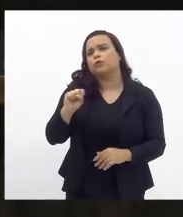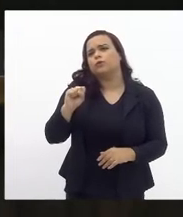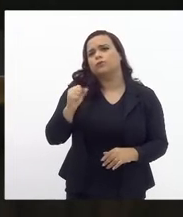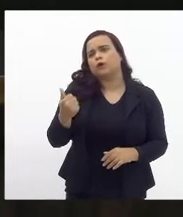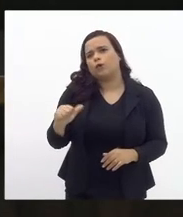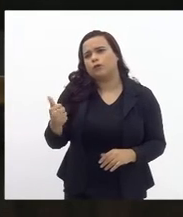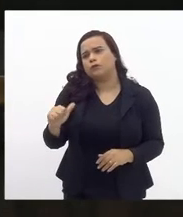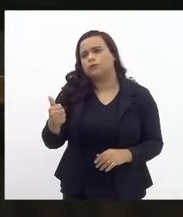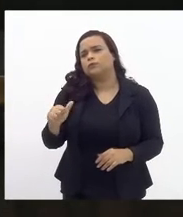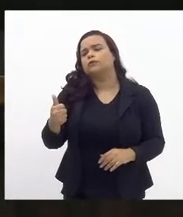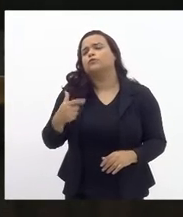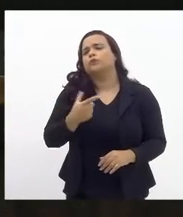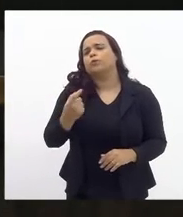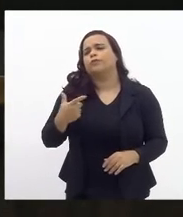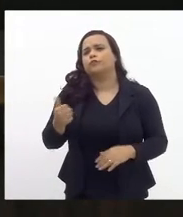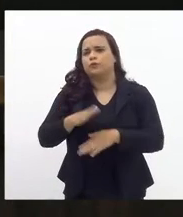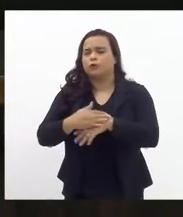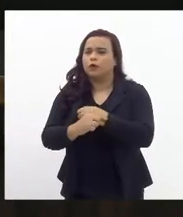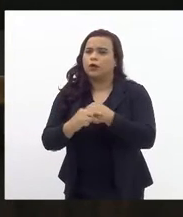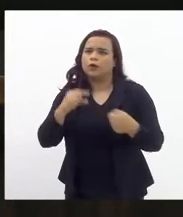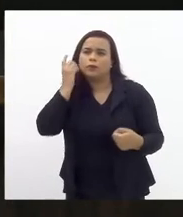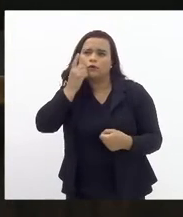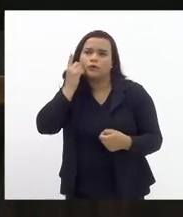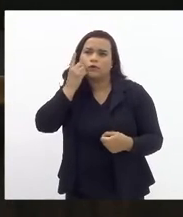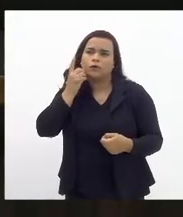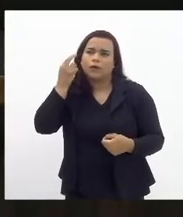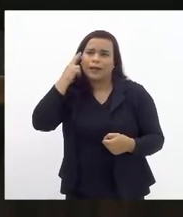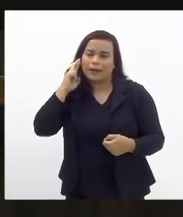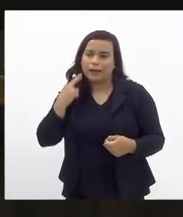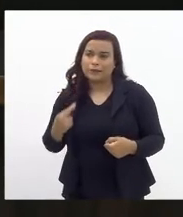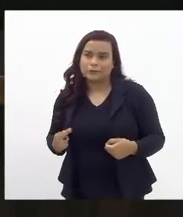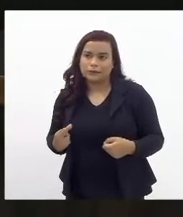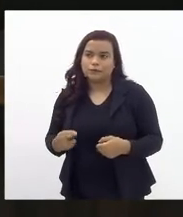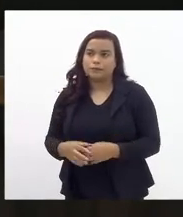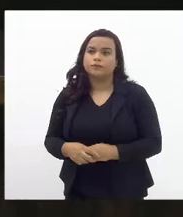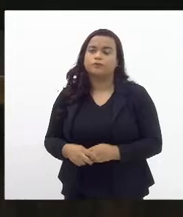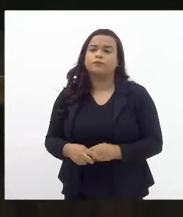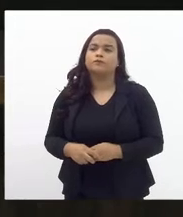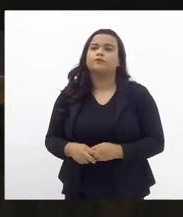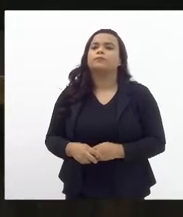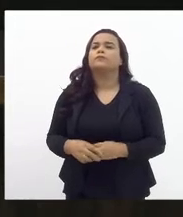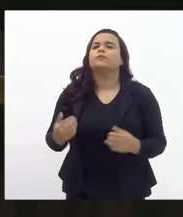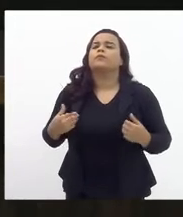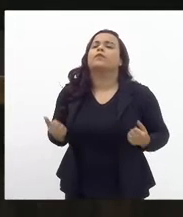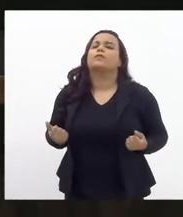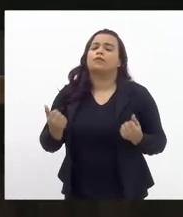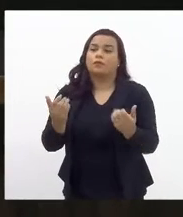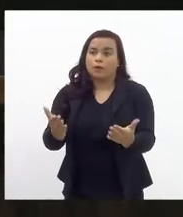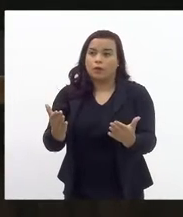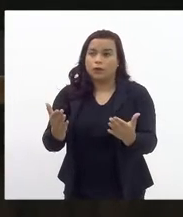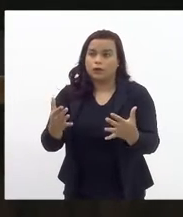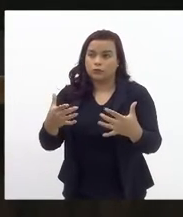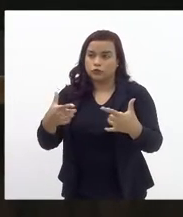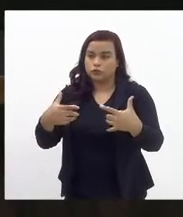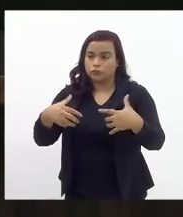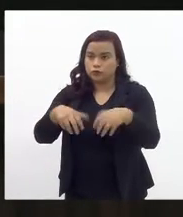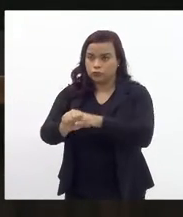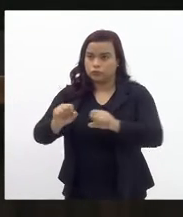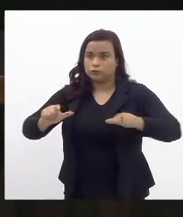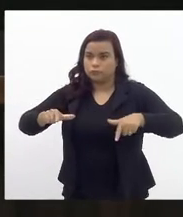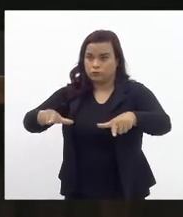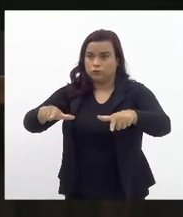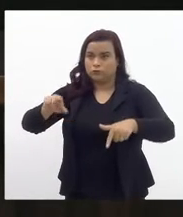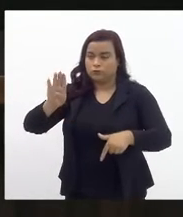811/2021, de autoria da deputada Renata Souza, que concede o diploma Abadias do